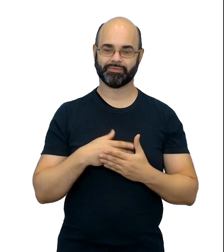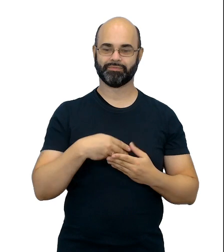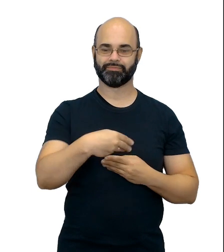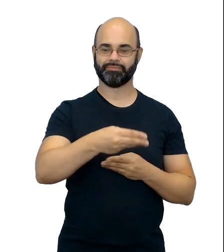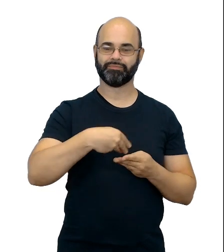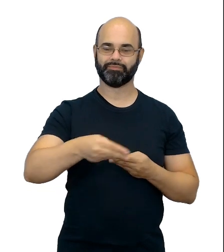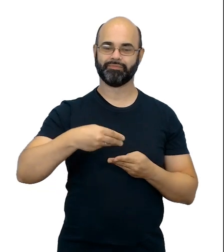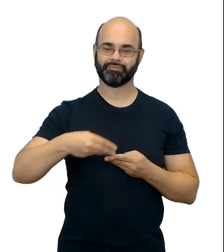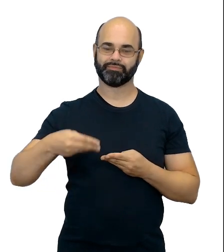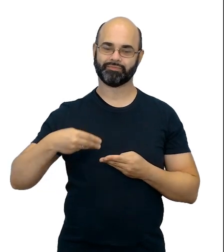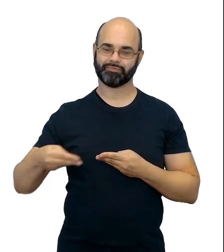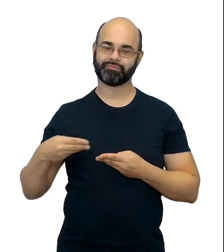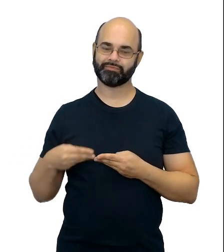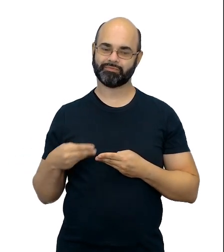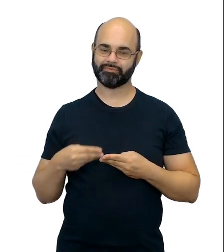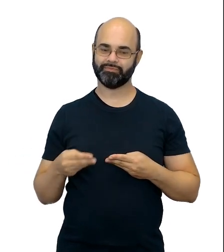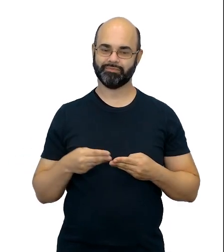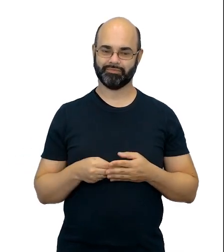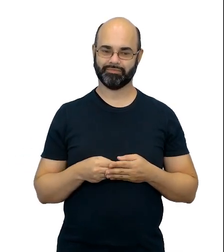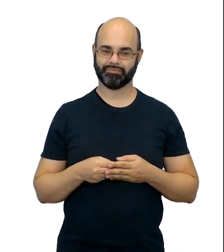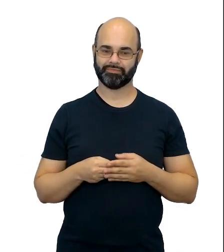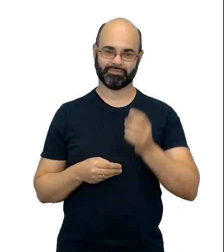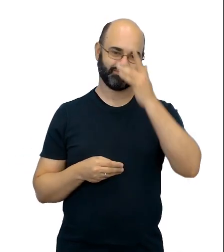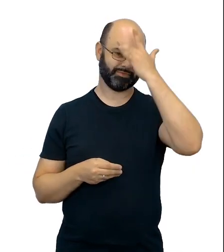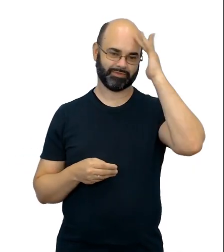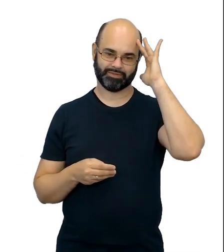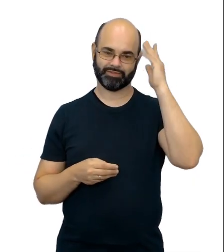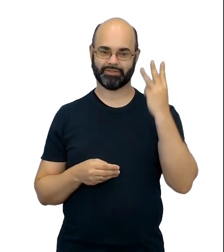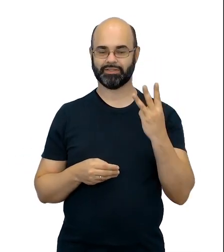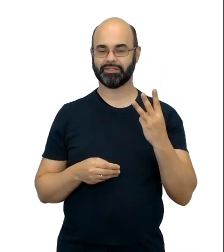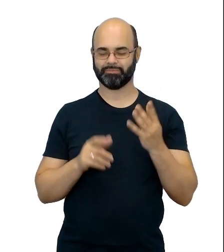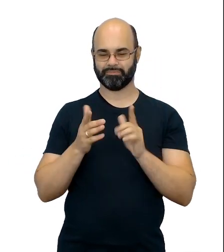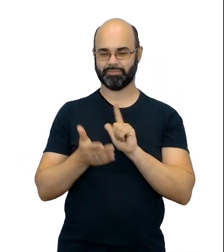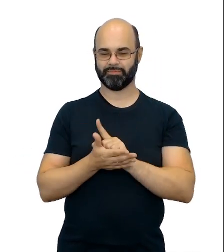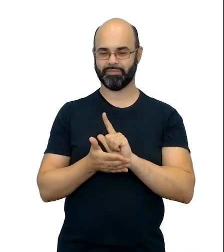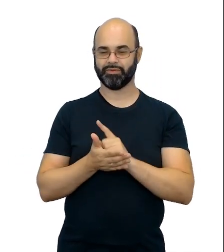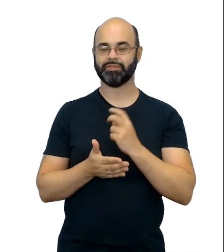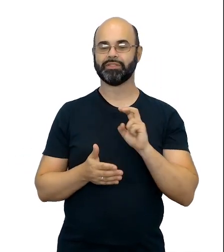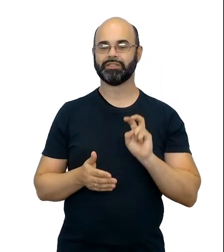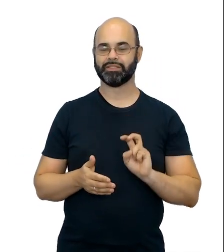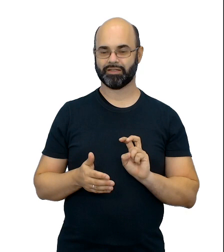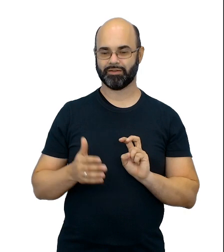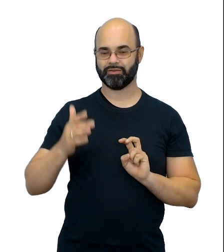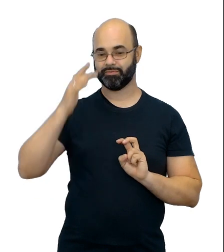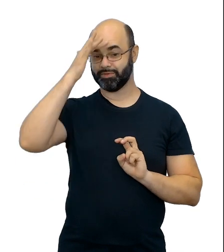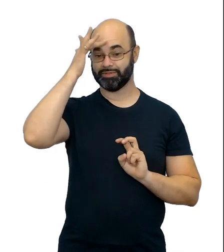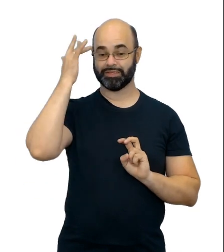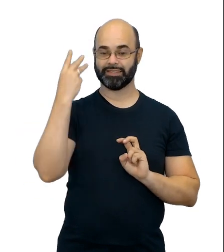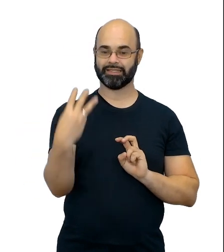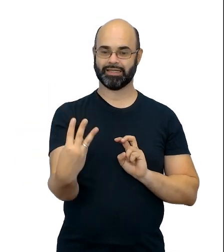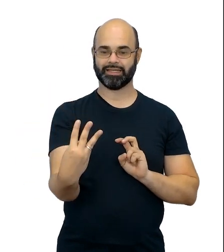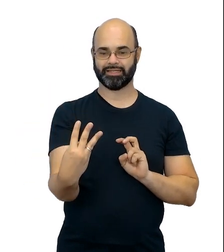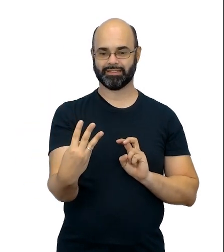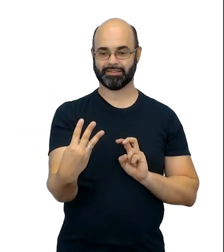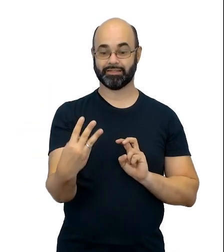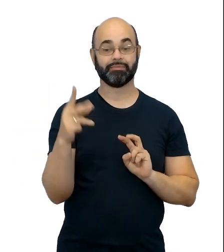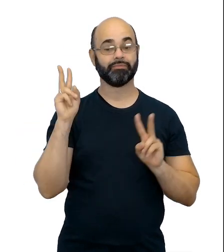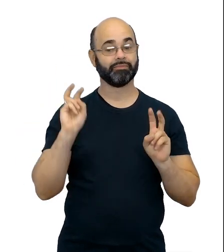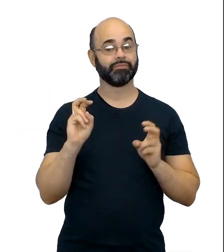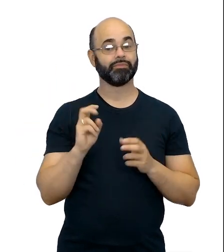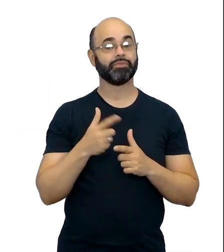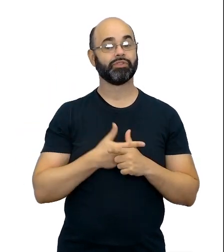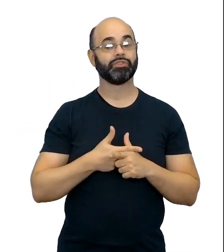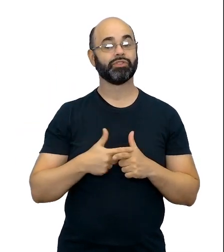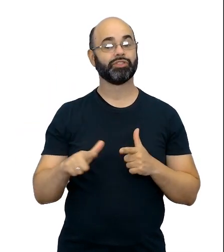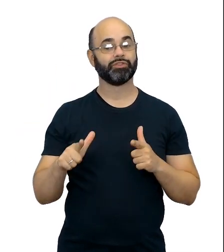essas folhas, né, para essas 3 pessoas, essas 5 folhas para essas 3 pessoas. Aqui eu tenho uma outra ideia, de divisão, mas